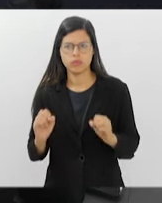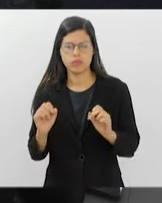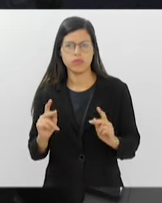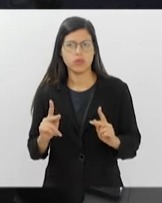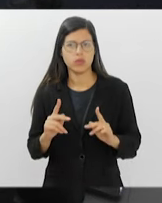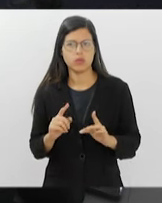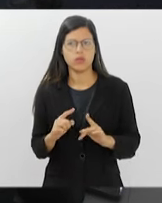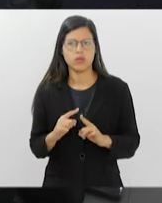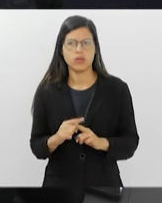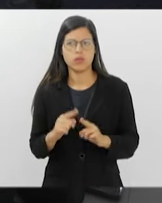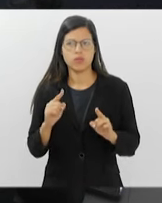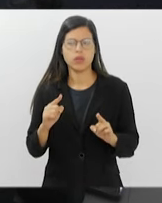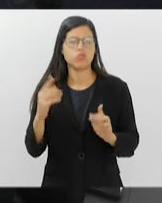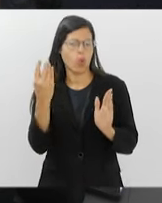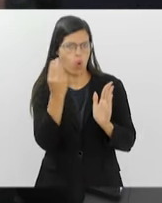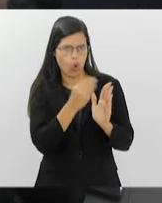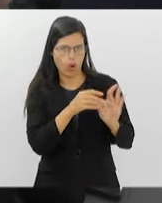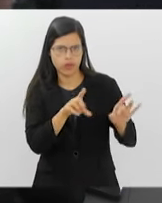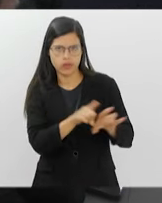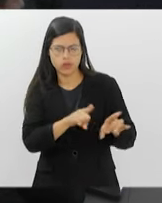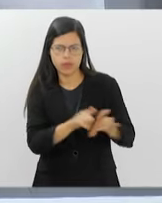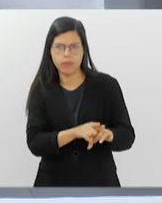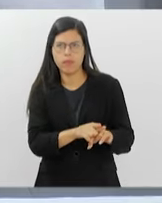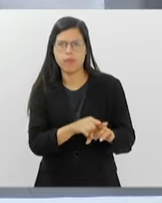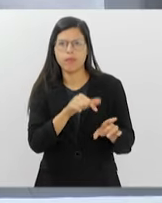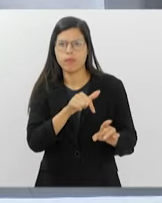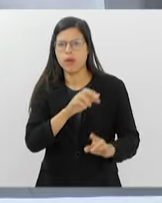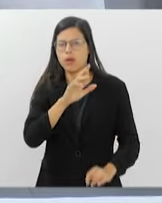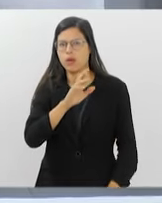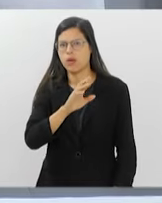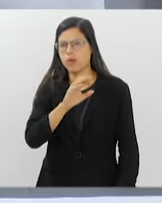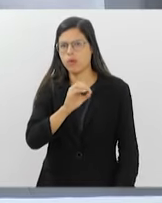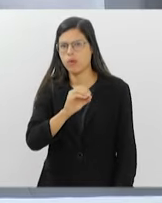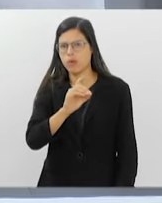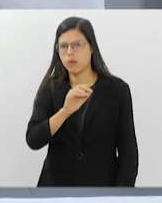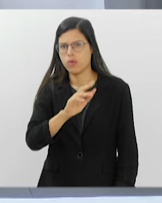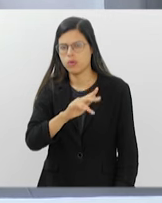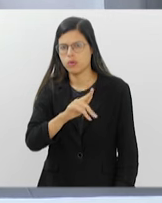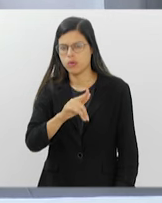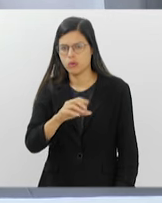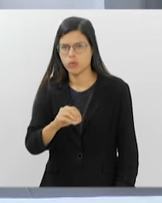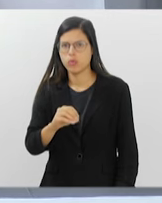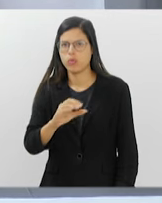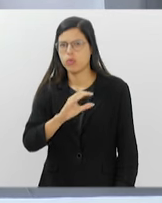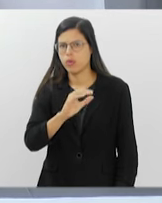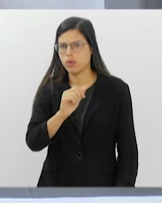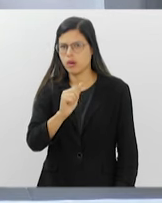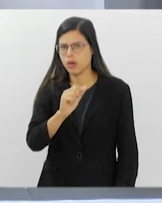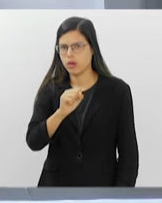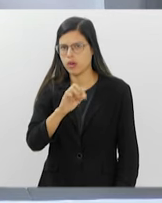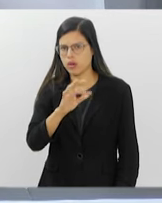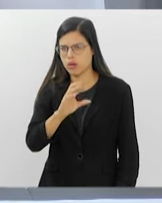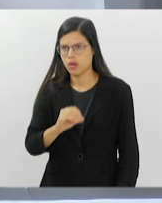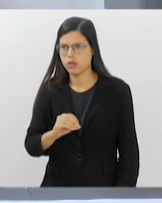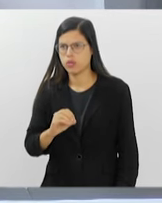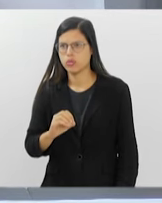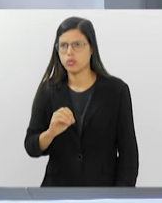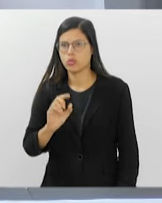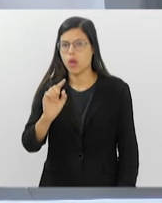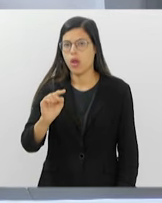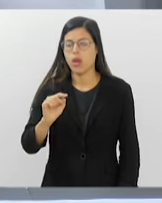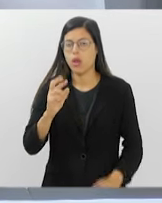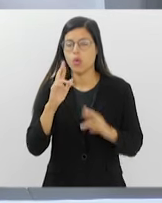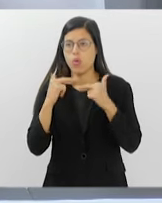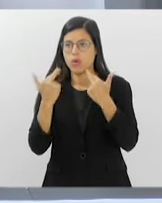to forma inclua também o Senhor Rodrigo Castro nessa convocação a qual nós vamos deliberar a reunião para a próxima